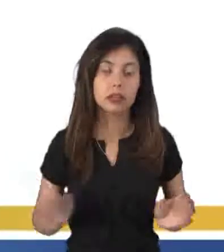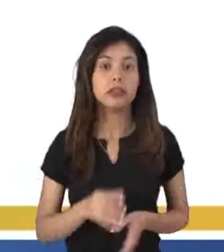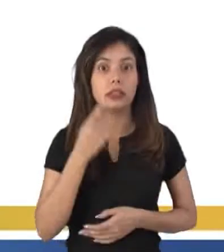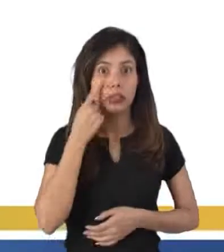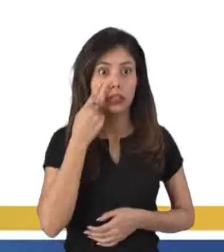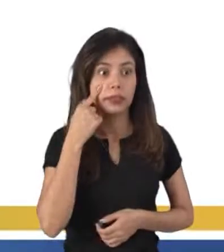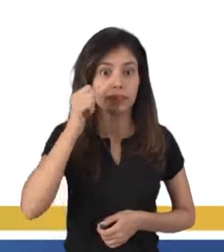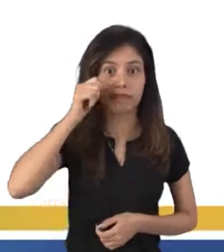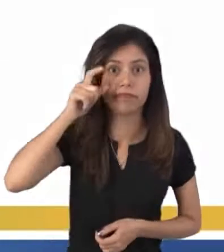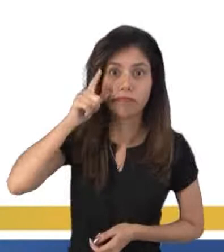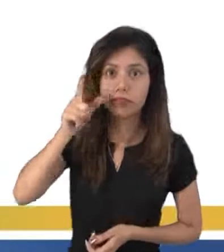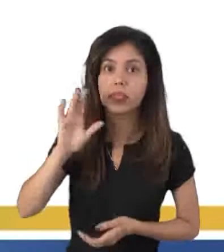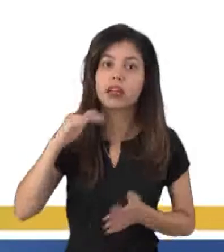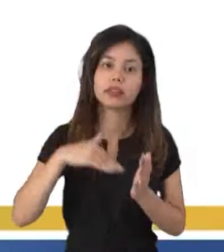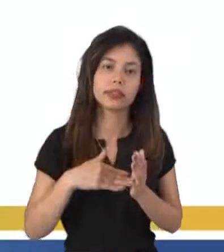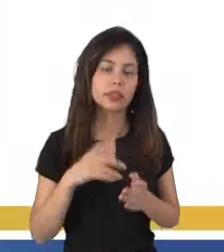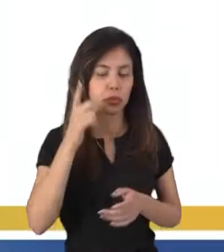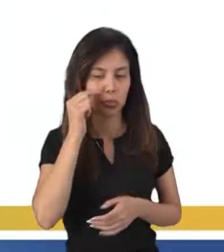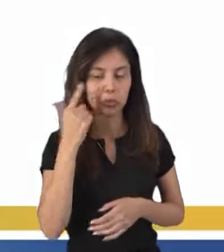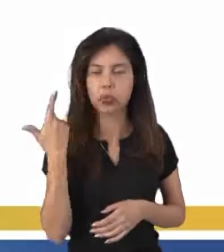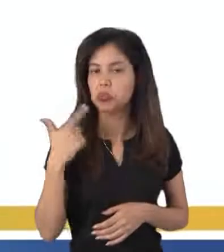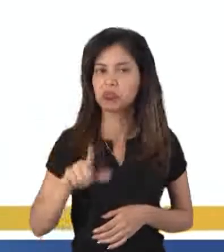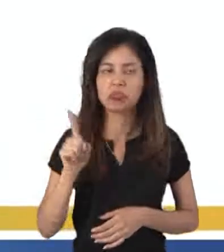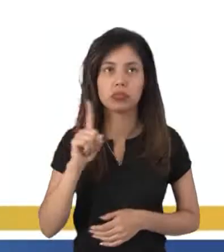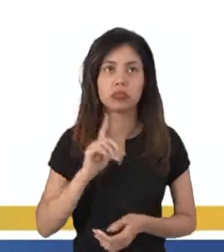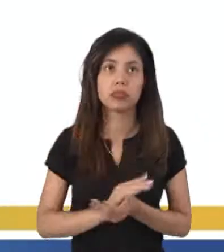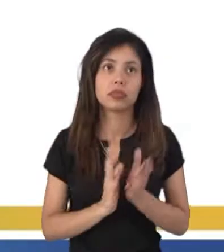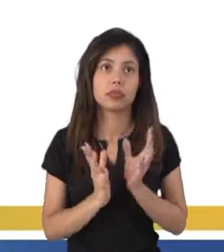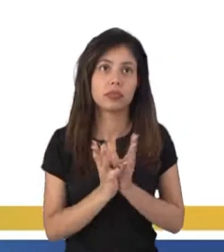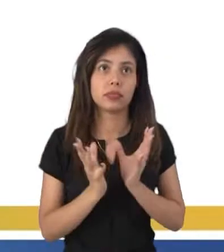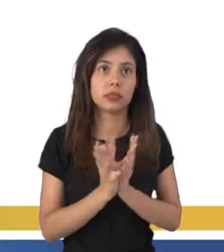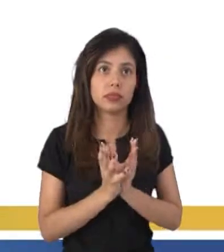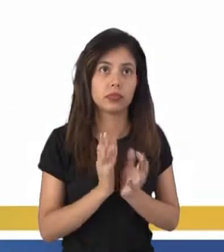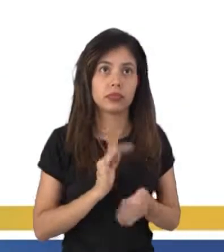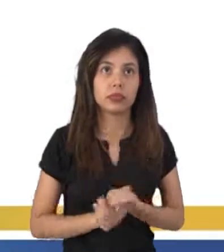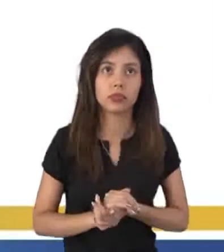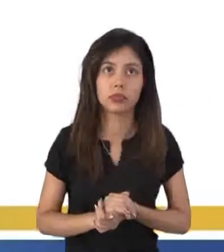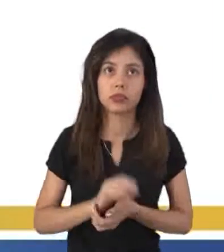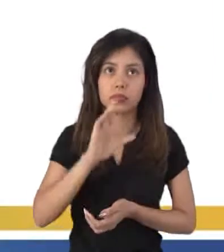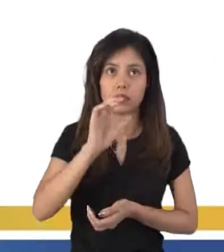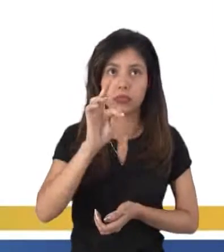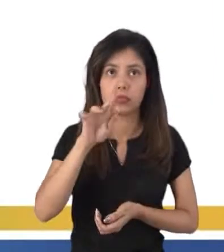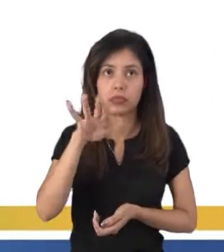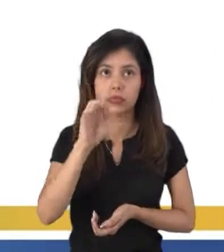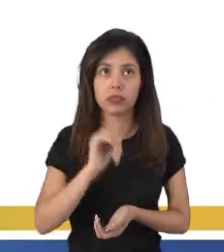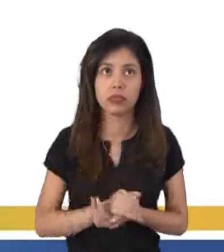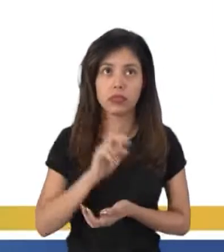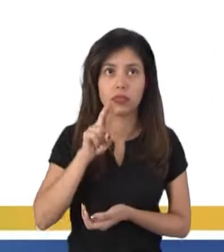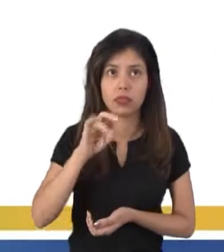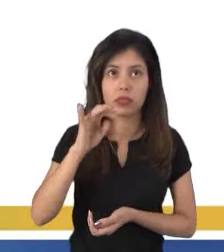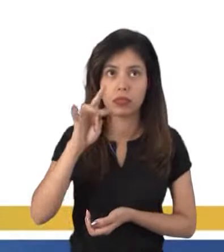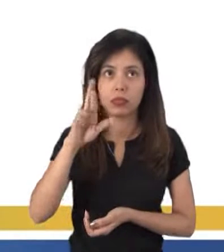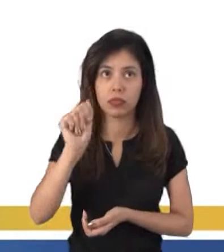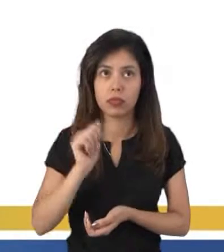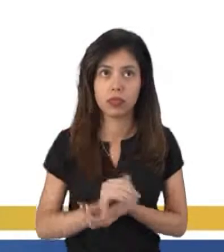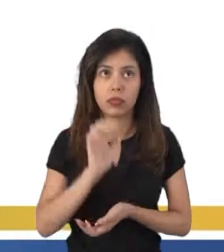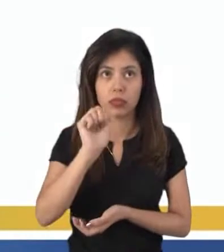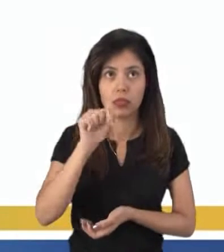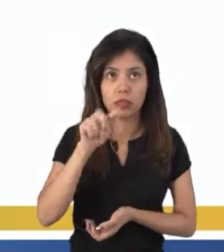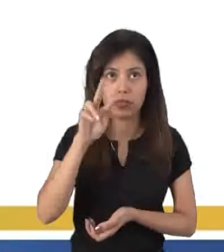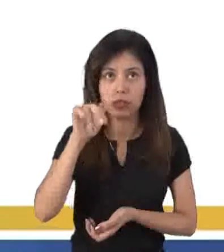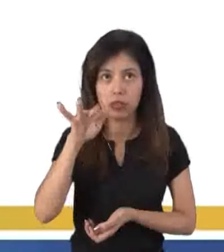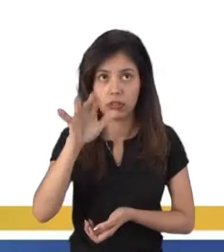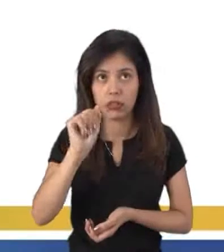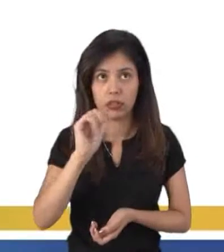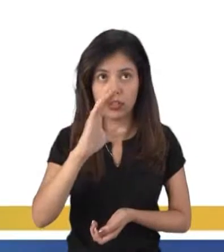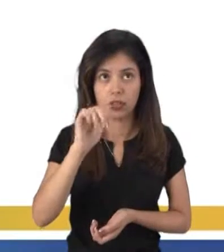e pode ficar até sem sono. Nesse grupo, nós encontramos como exemplo aí a cafeína, a nicotina, a